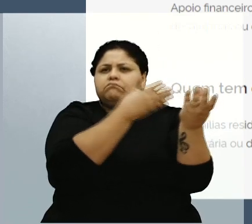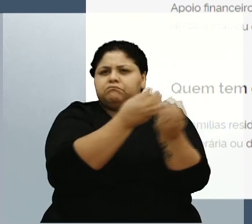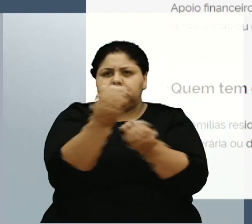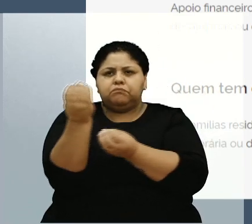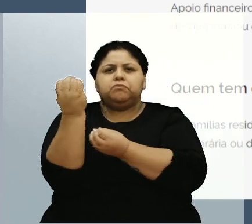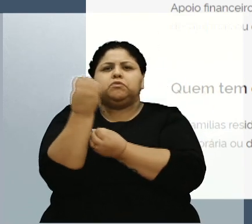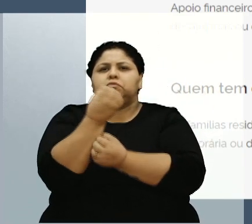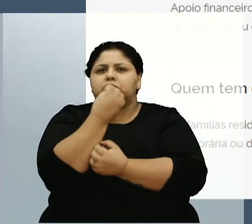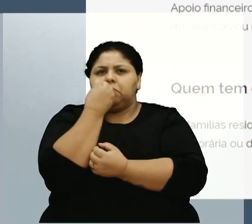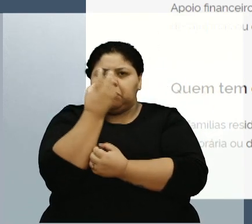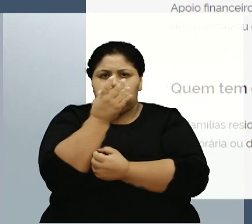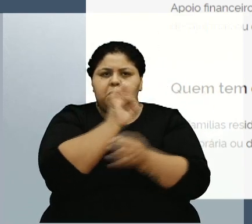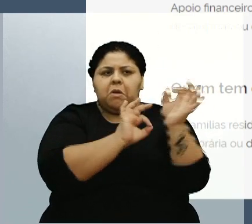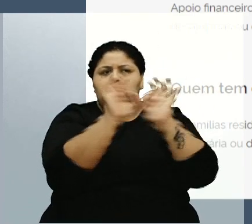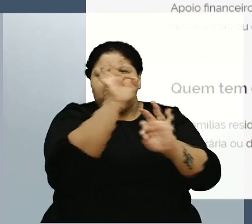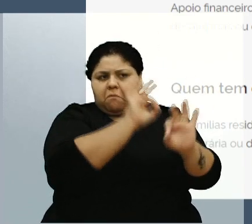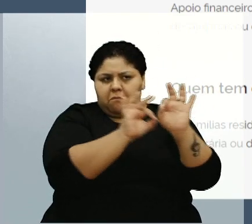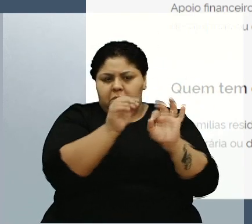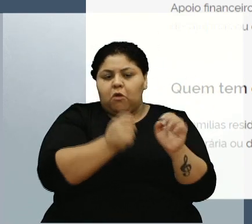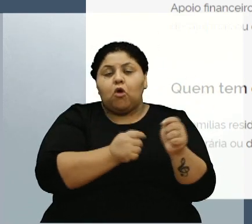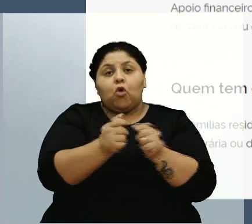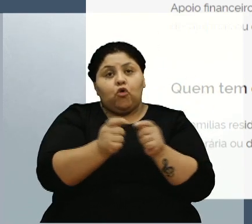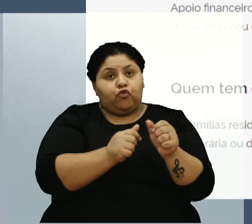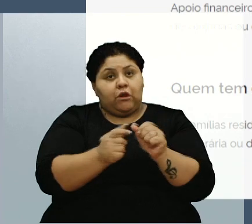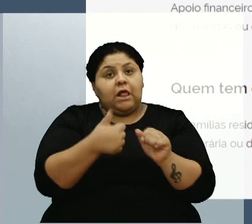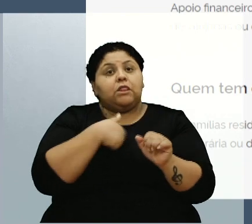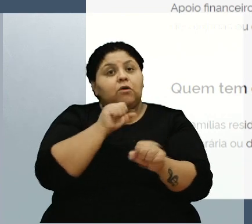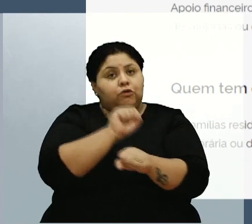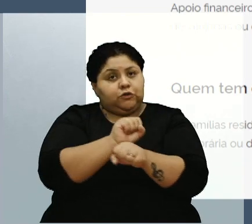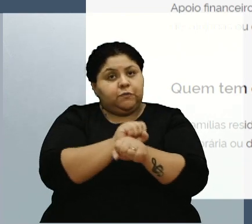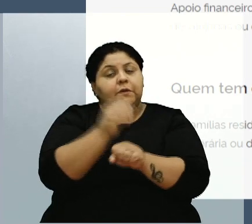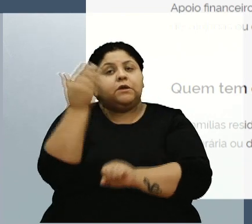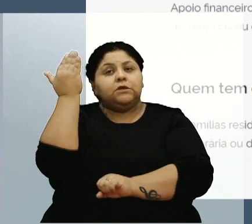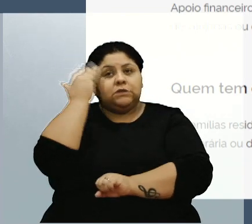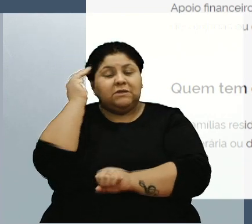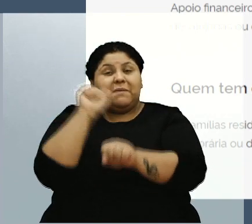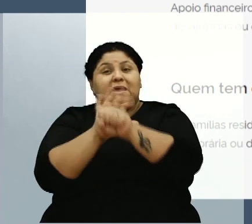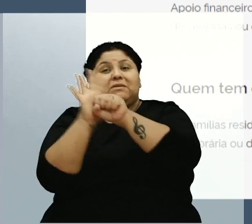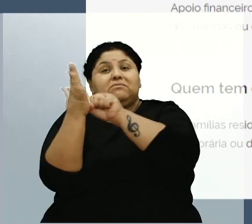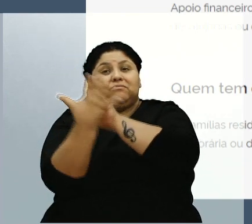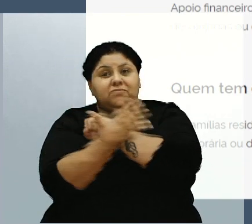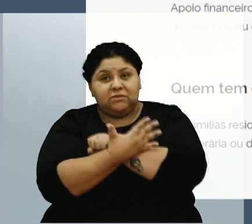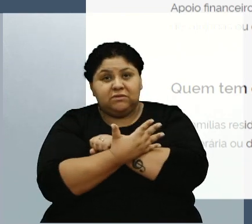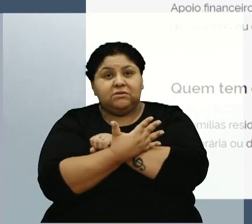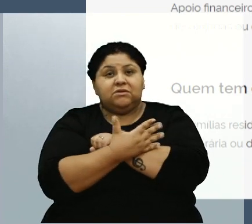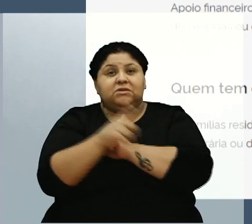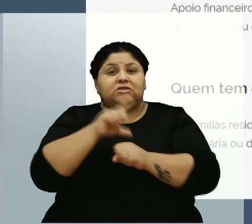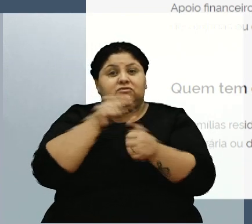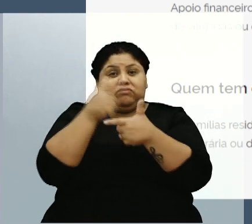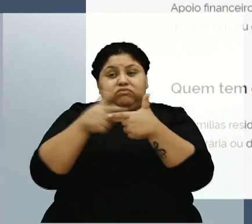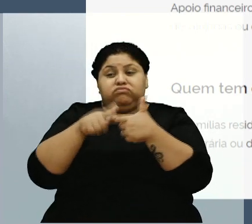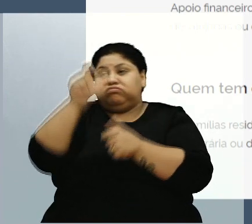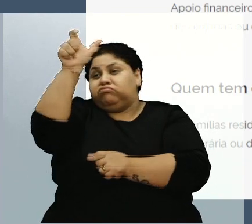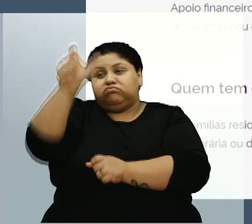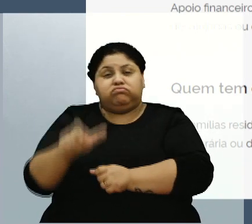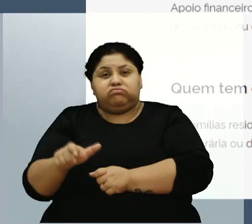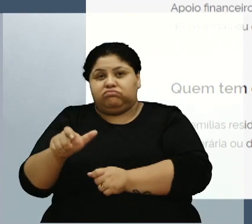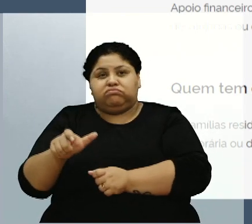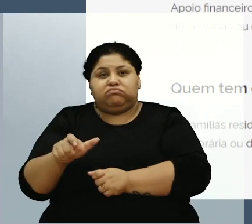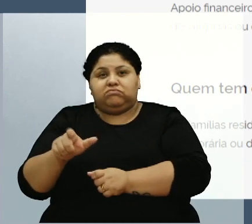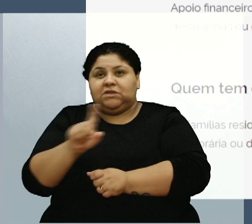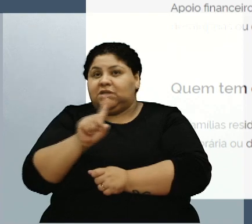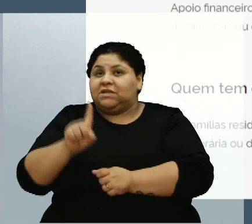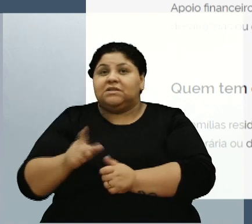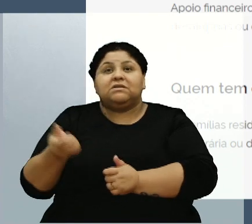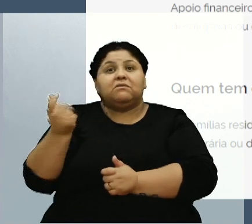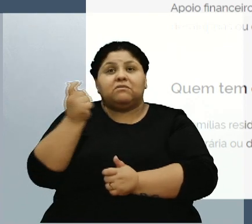bem controlado, espera-se, né? Nós sabemos que na pandemia teve vários problemas de pessoas que realmente não precisavam